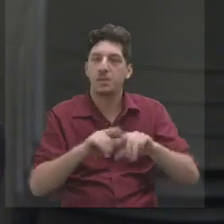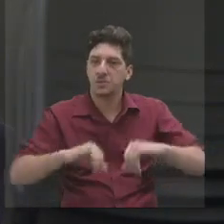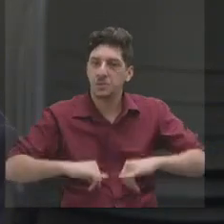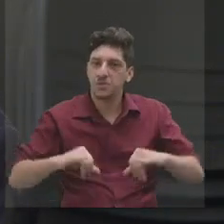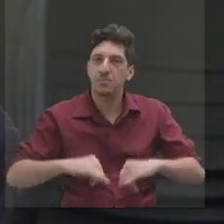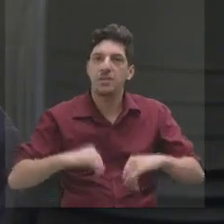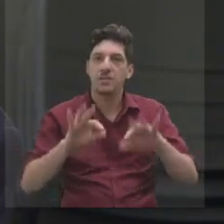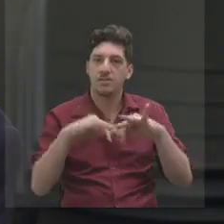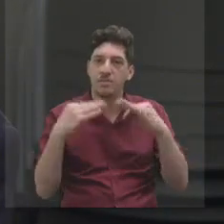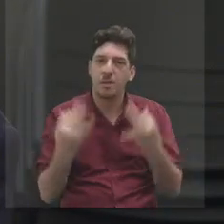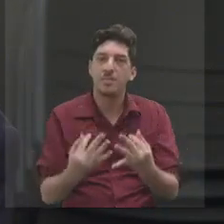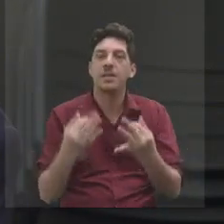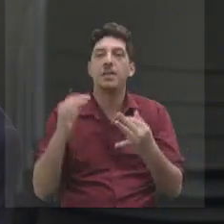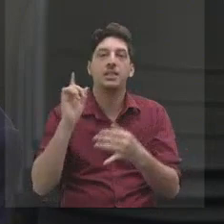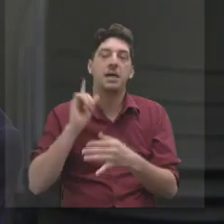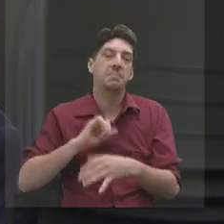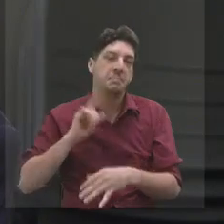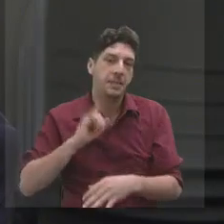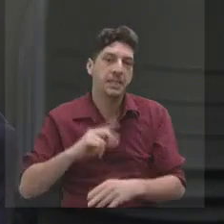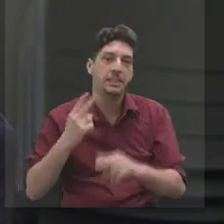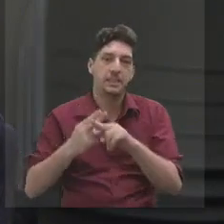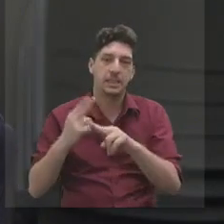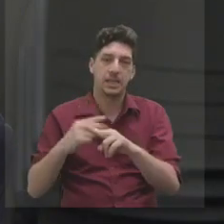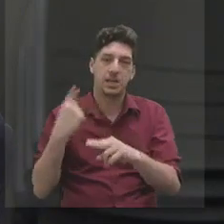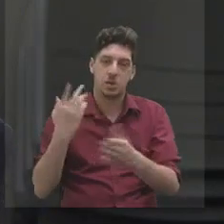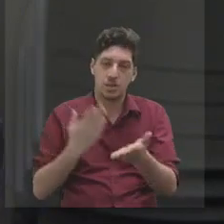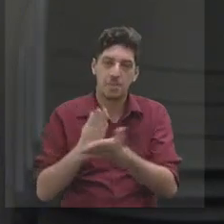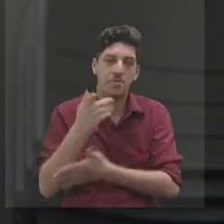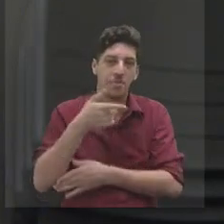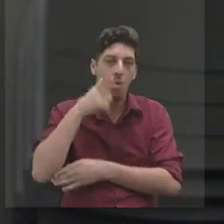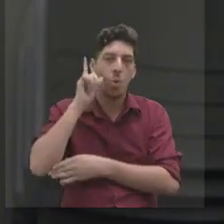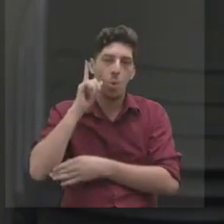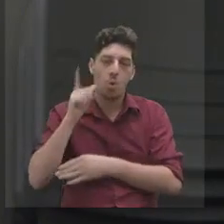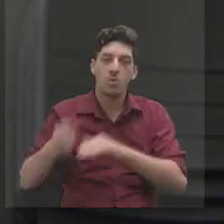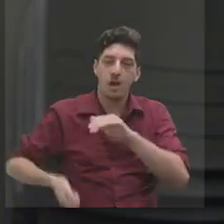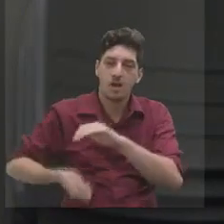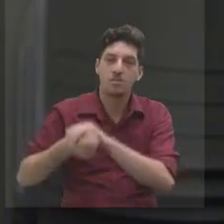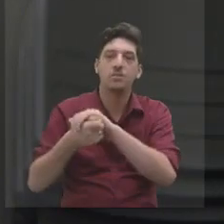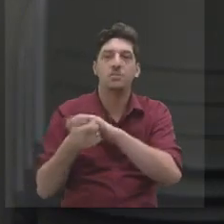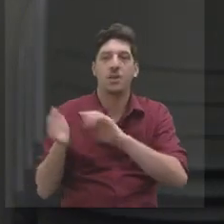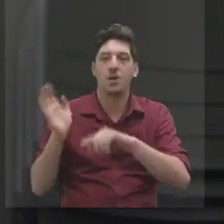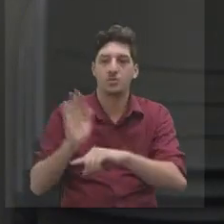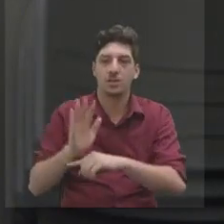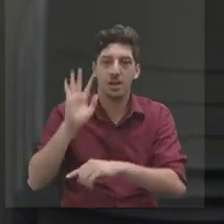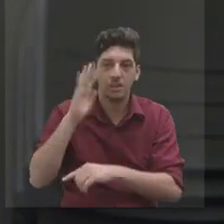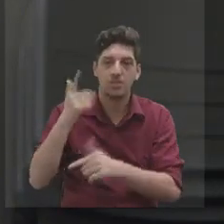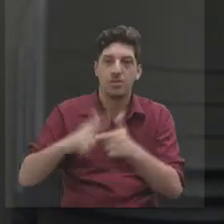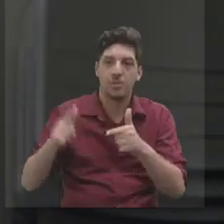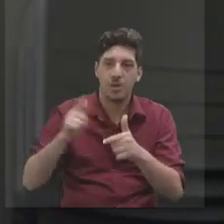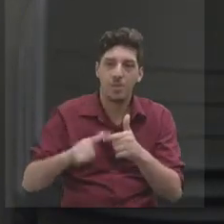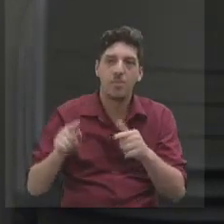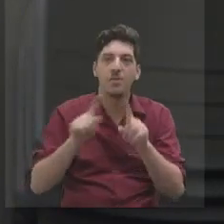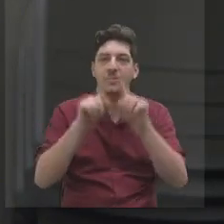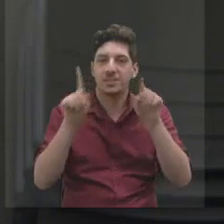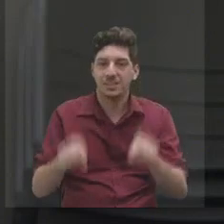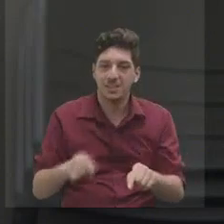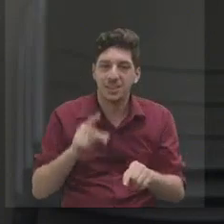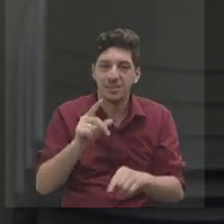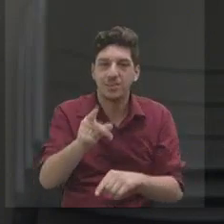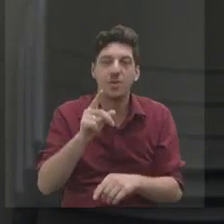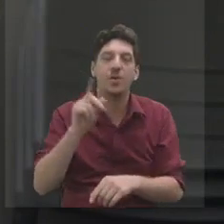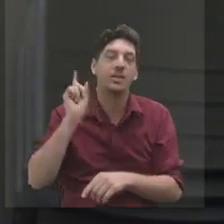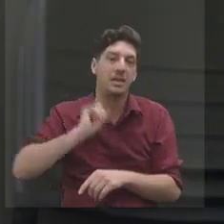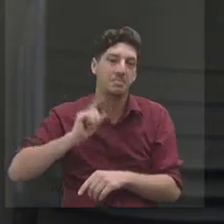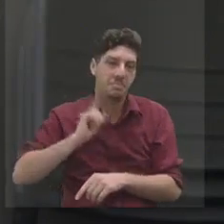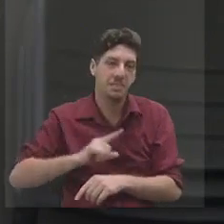famílias da Minas caixa que nós aprovamos ontem o auxílio para resolver o problema do servidores da Minas caixa